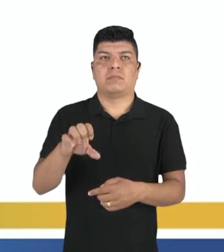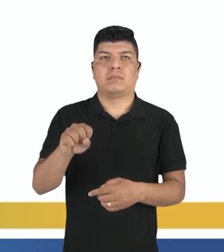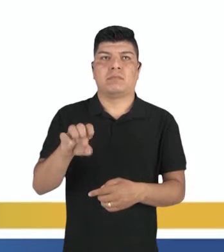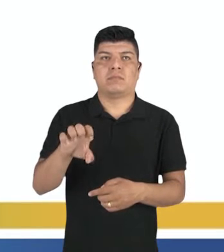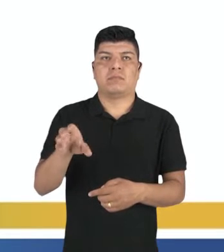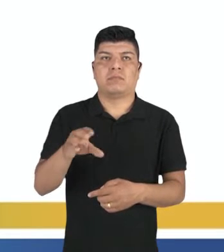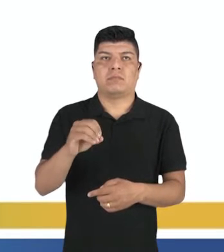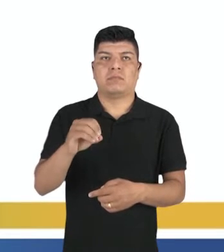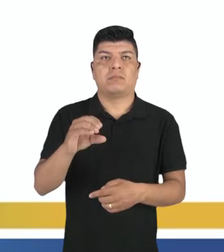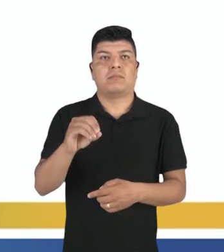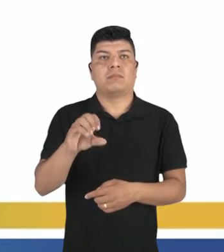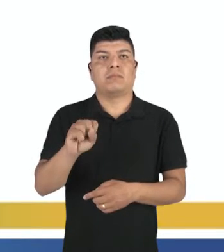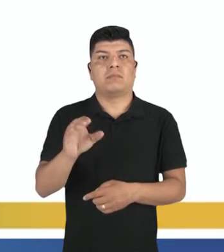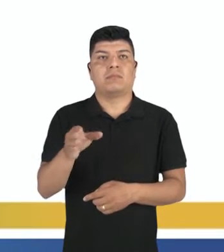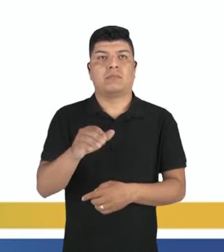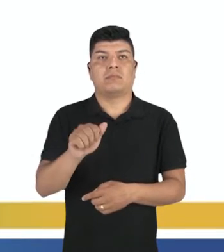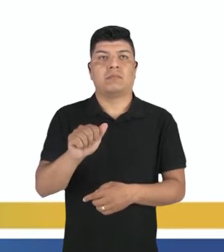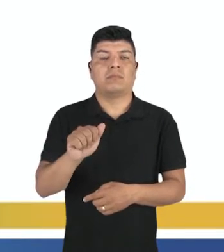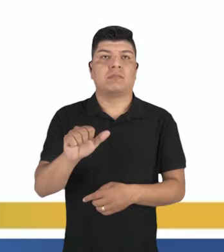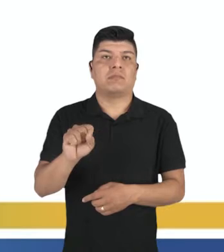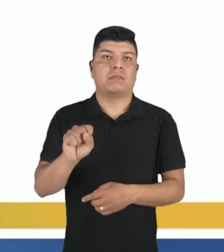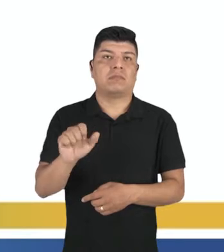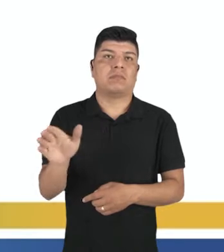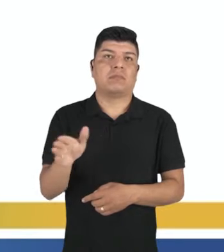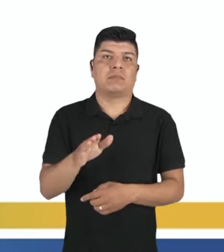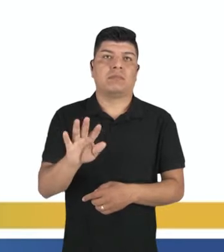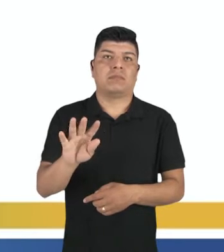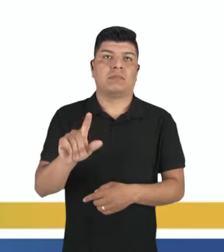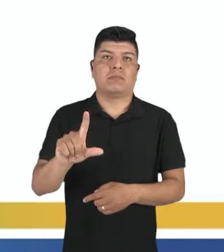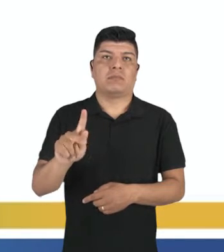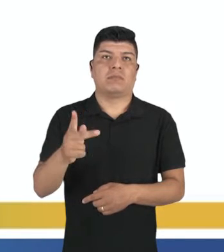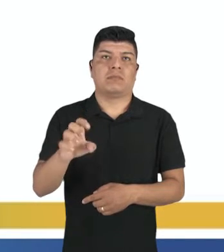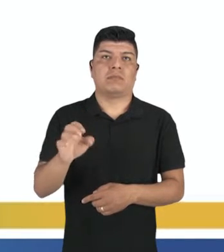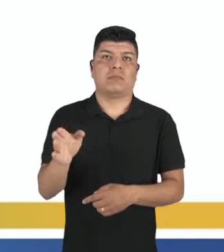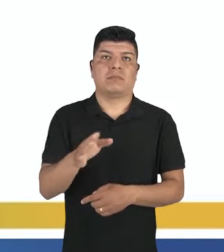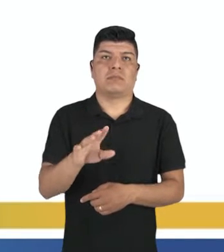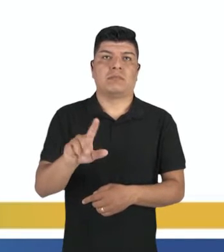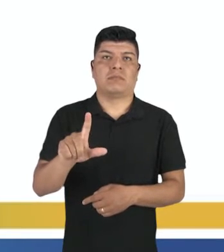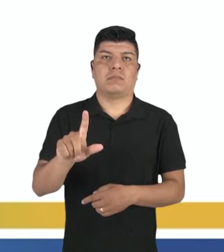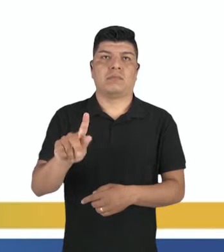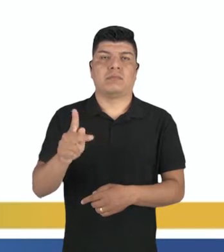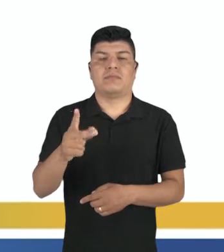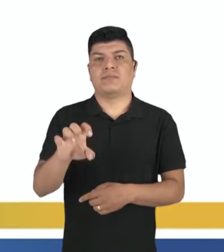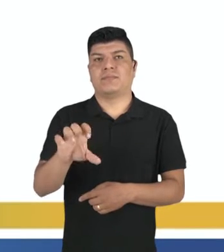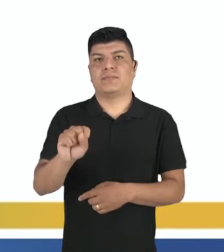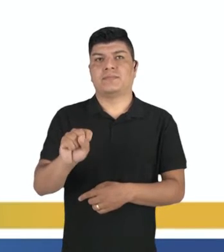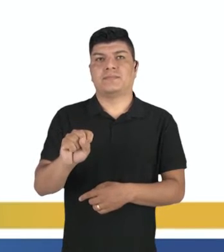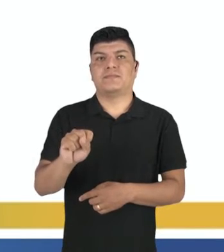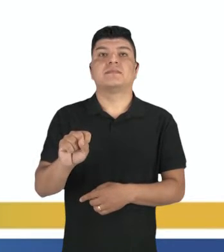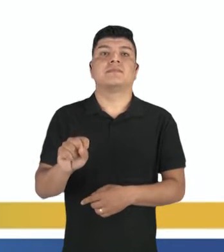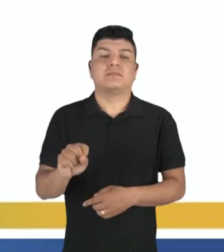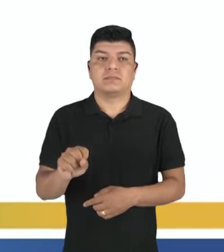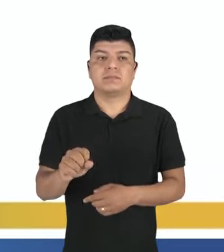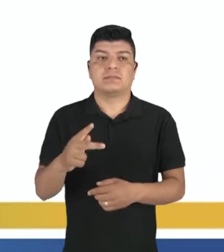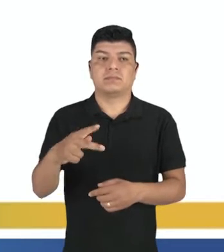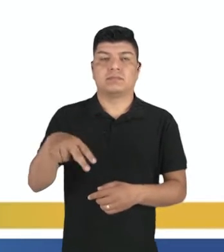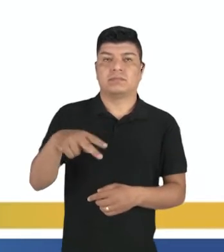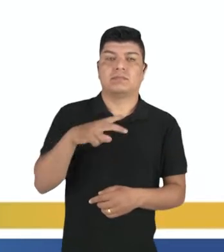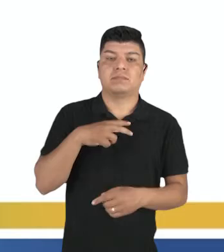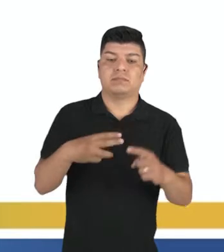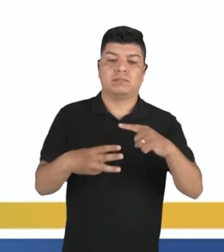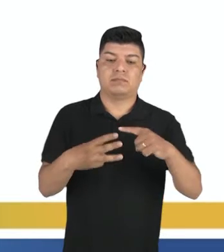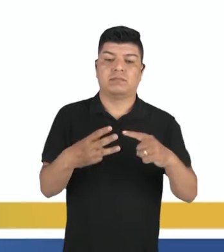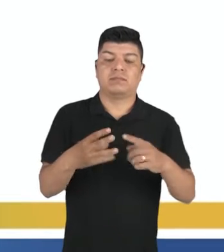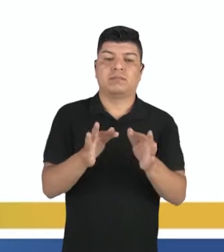as, lhe, lhes, nos e vos. Esses pronomes podem assumir 3 posições